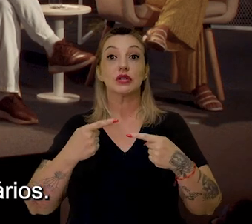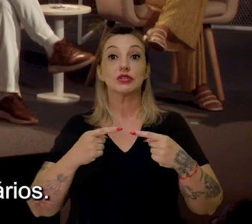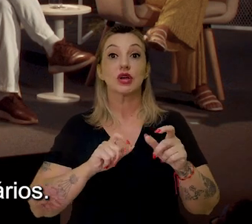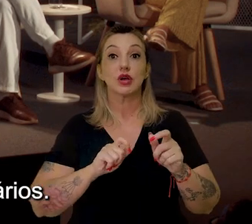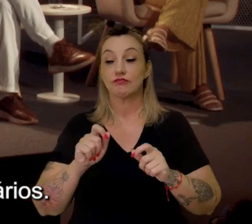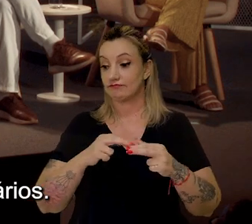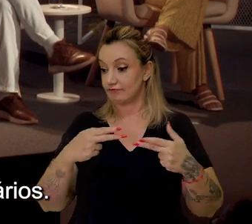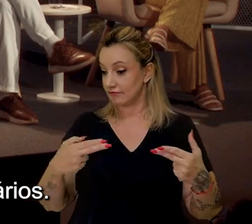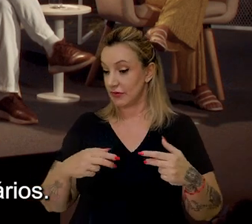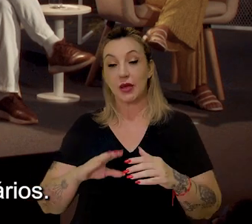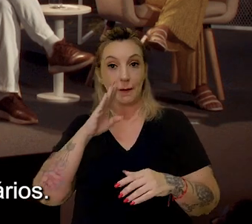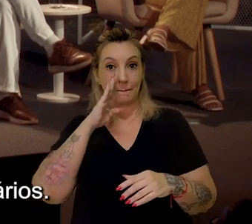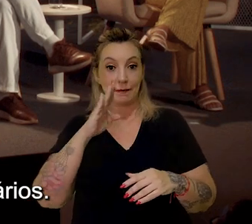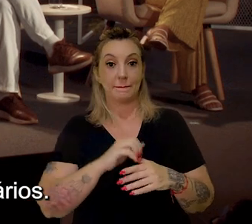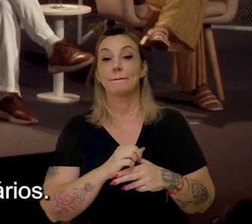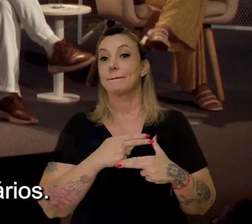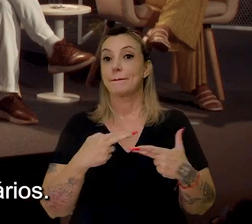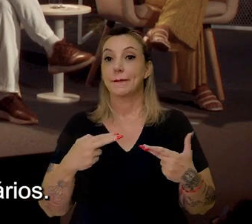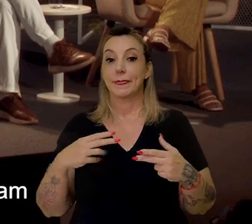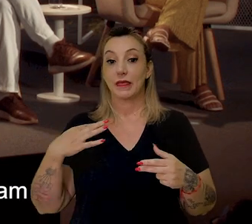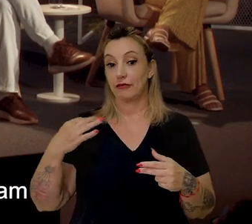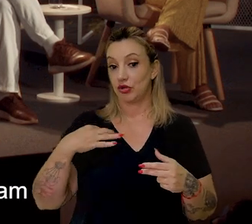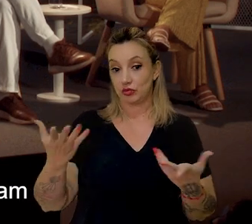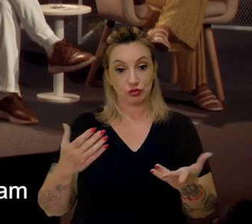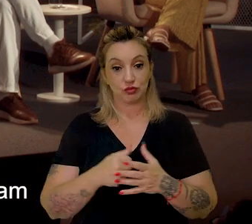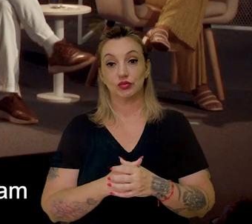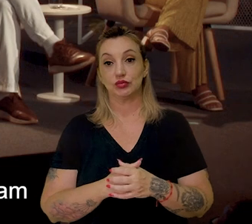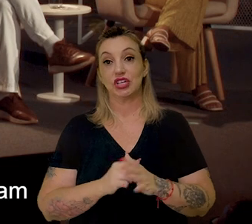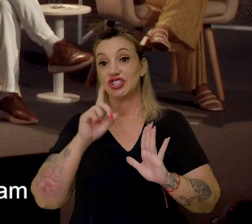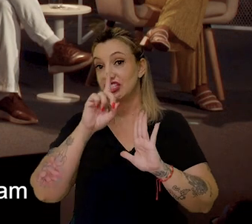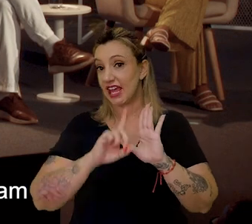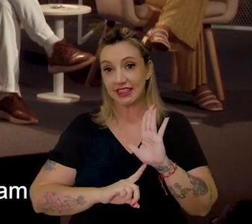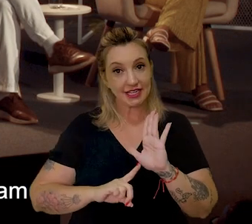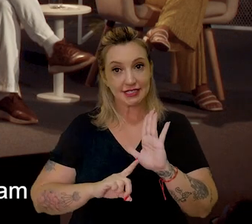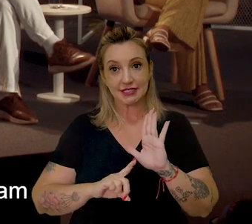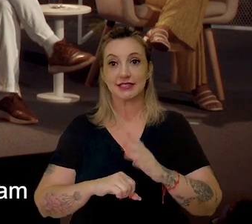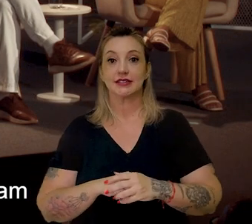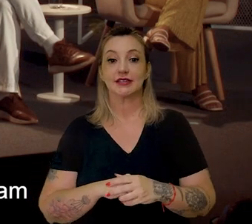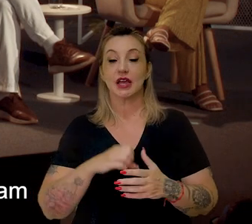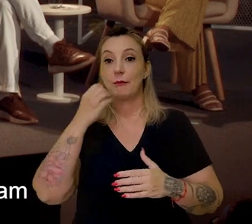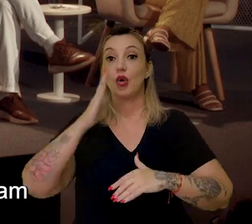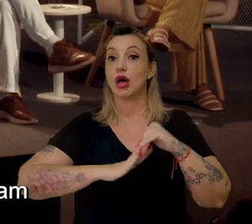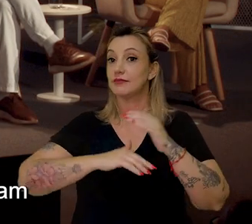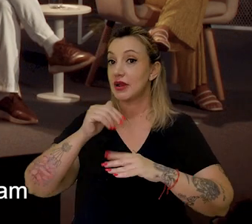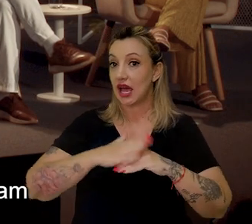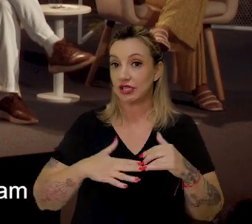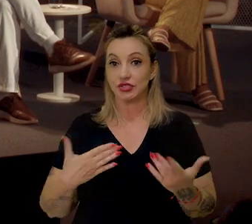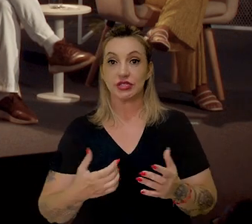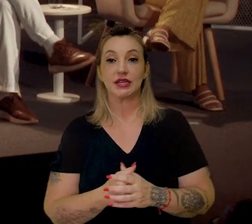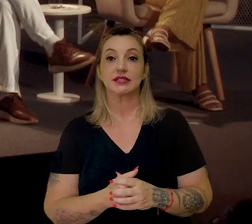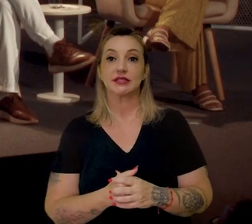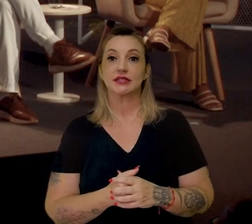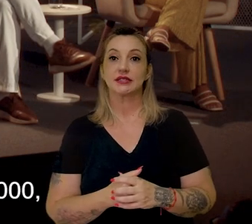operações eram principalmente instrumentos voluntários então eram diretrizes eram instrumentos de boas práticas eram